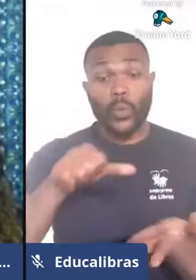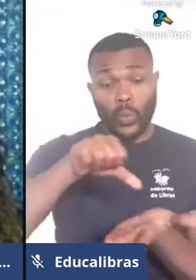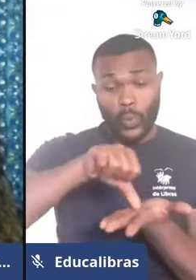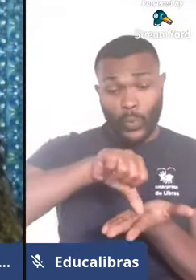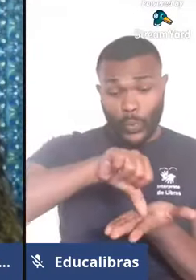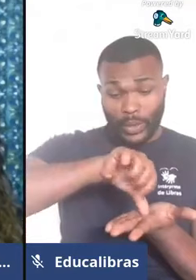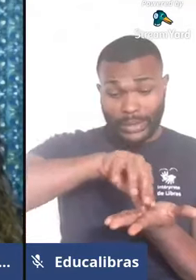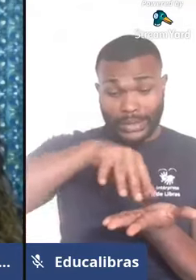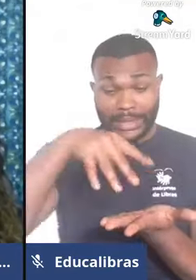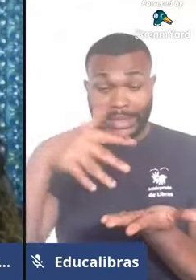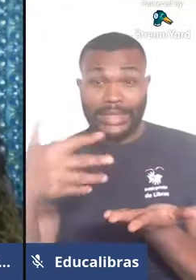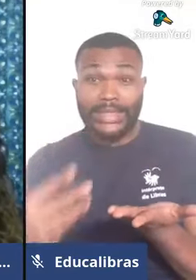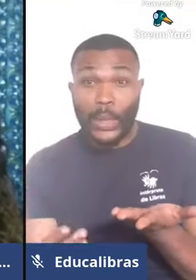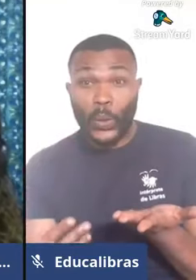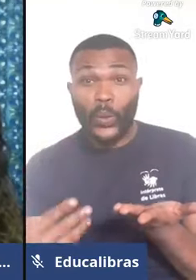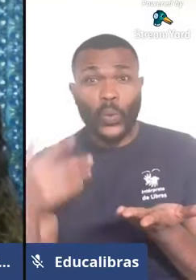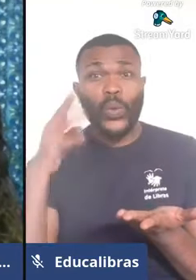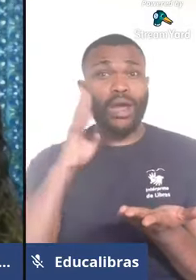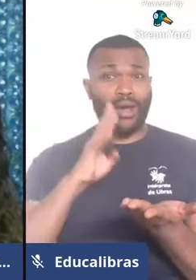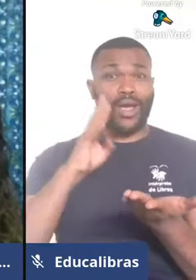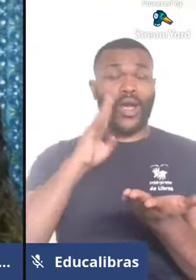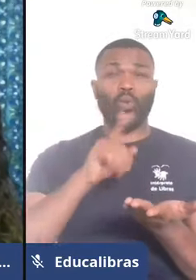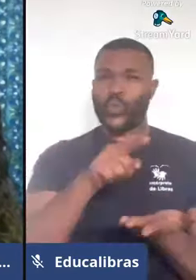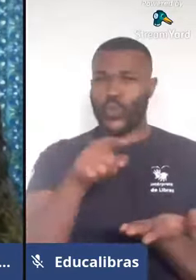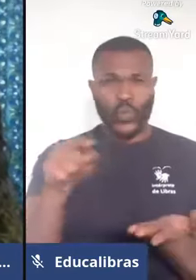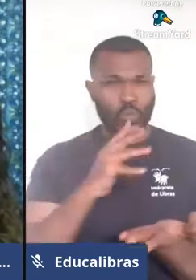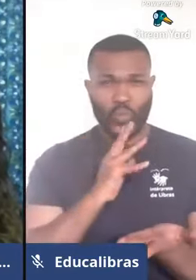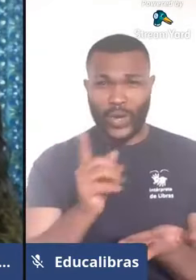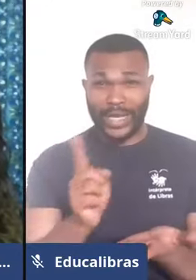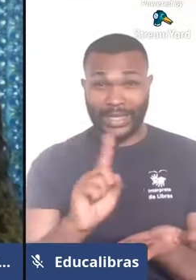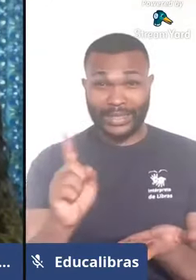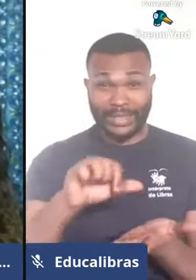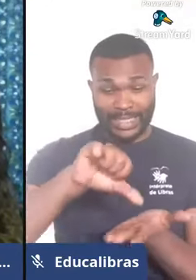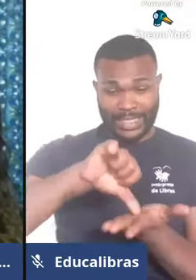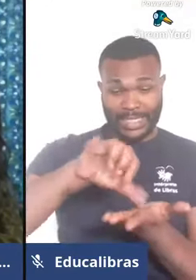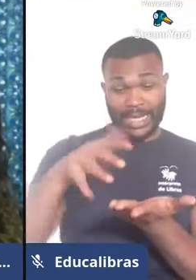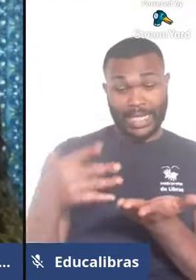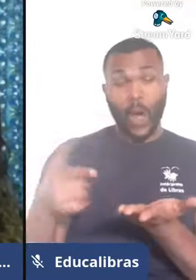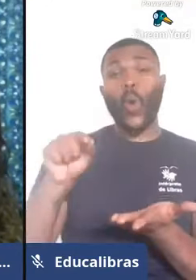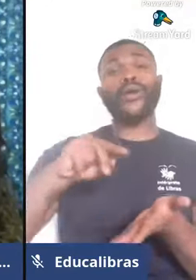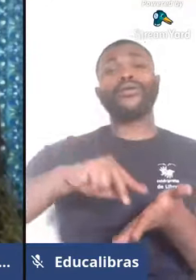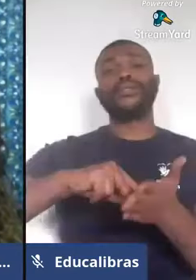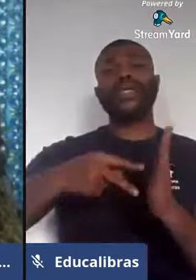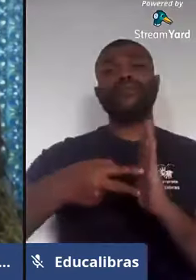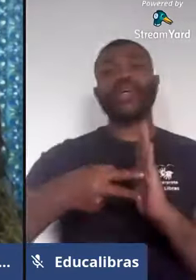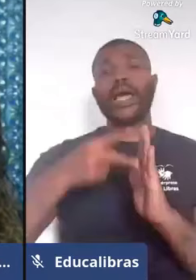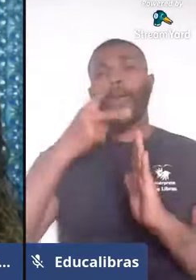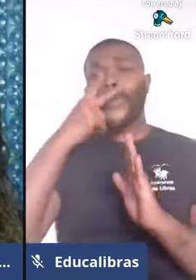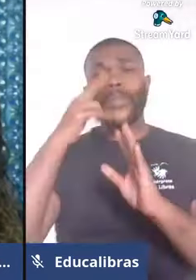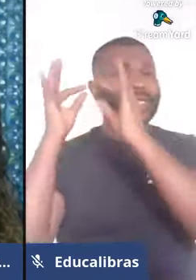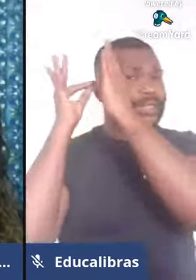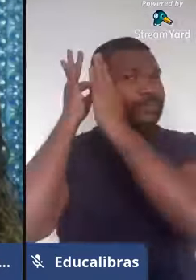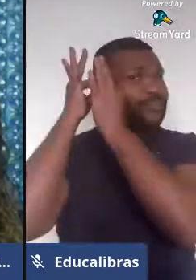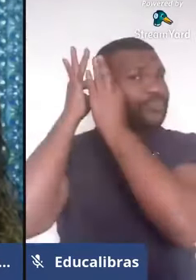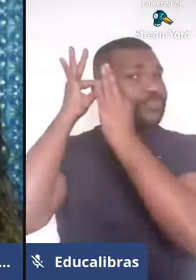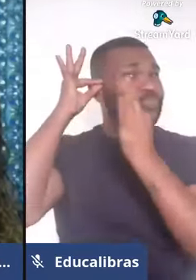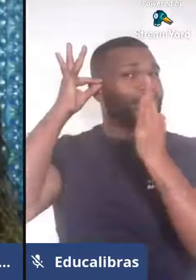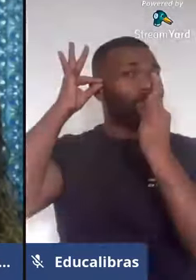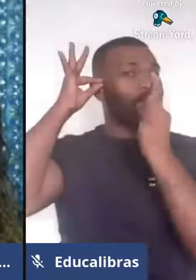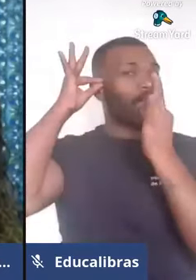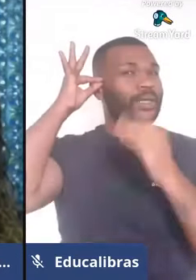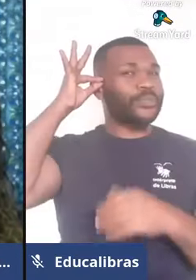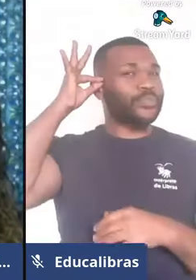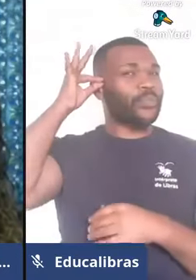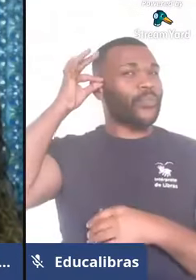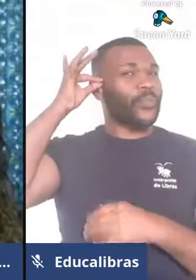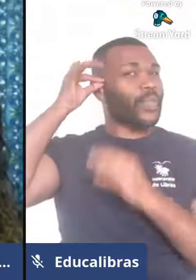quem não conhece a Central, que é ter um serviço de uma central como se fosse uma ligação, né? Um profissional